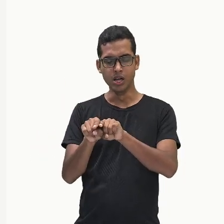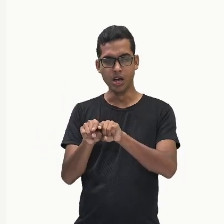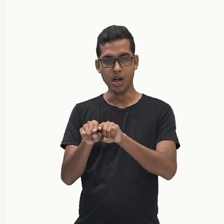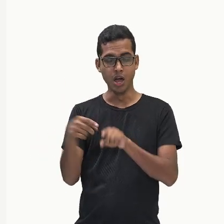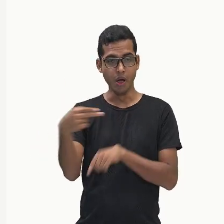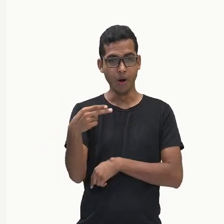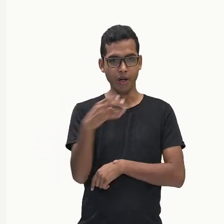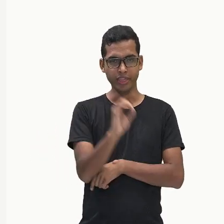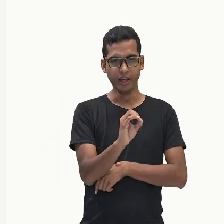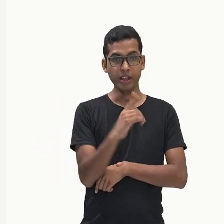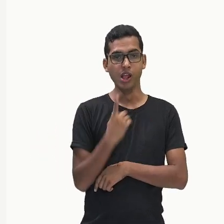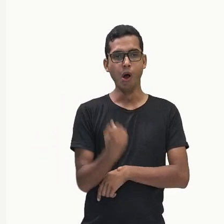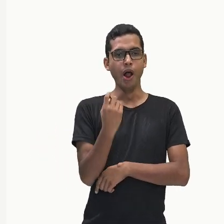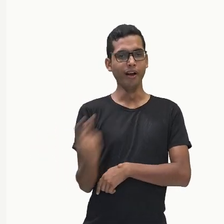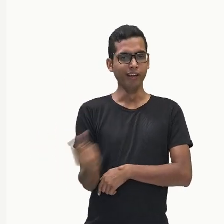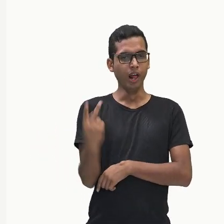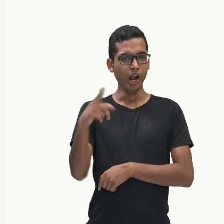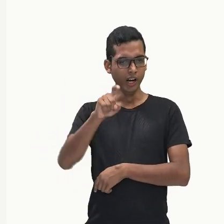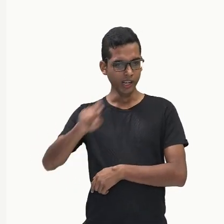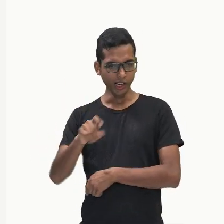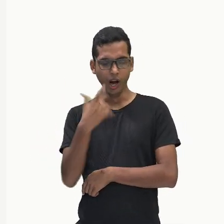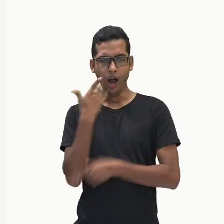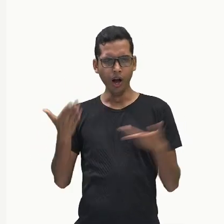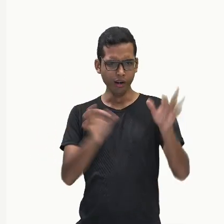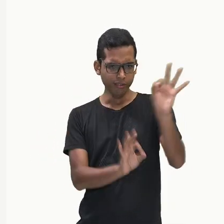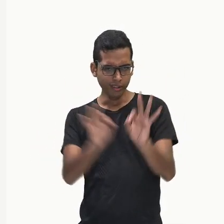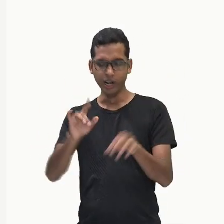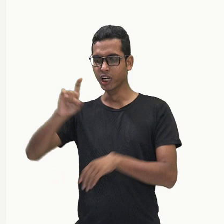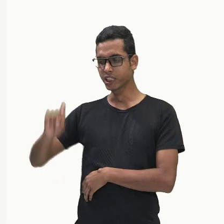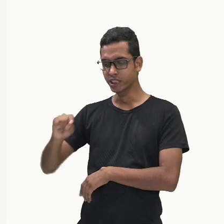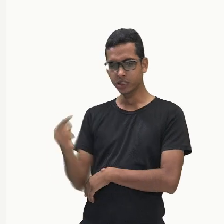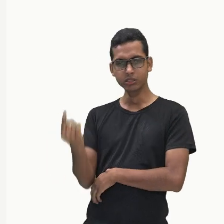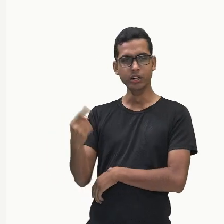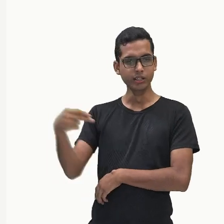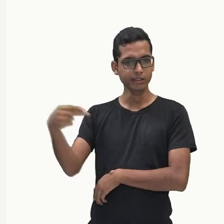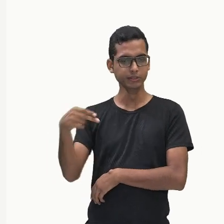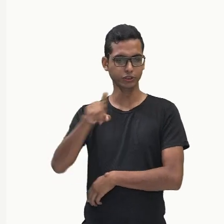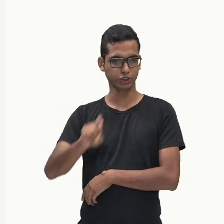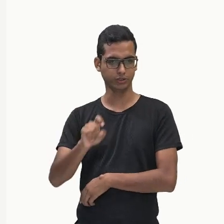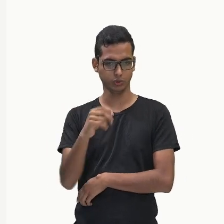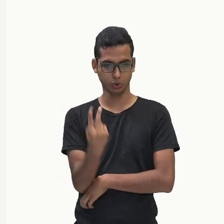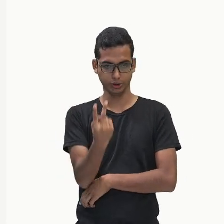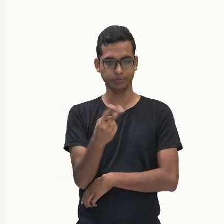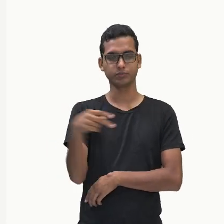x para ele, né? Vai sair assim, ó, x1 igual a x2, né?